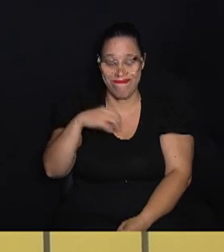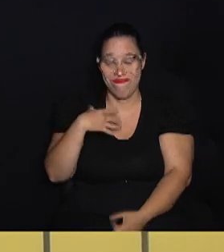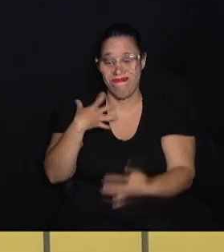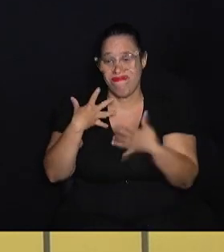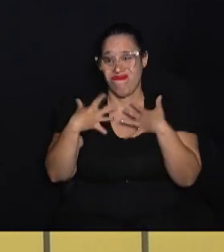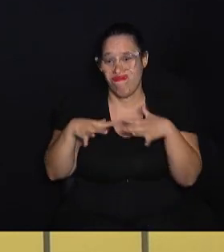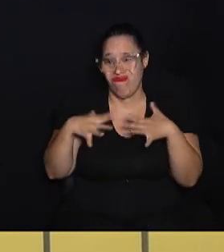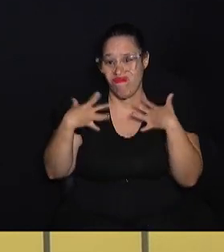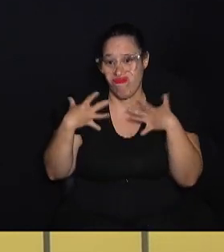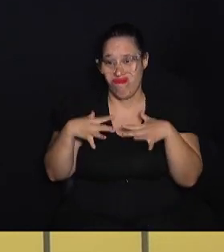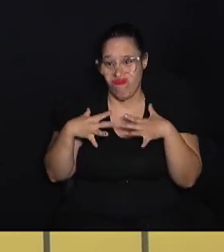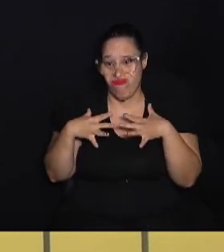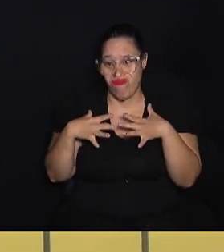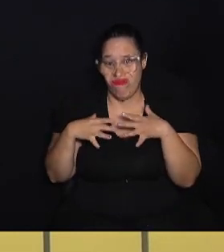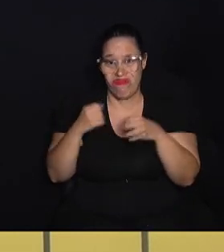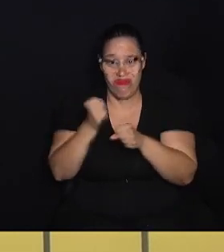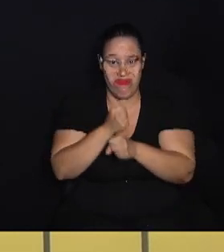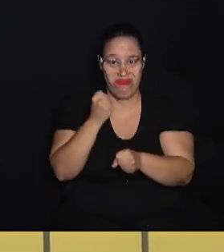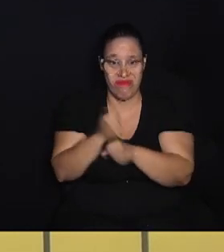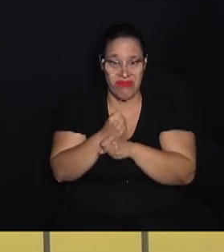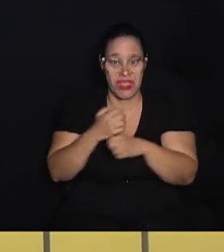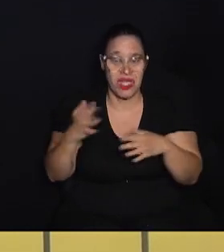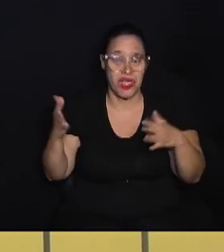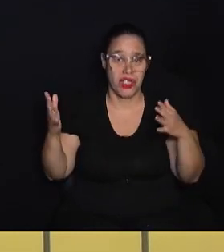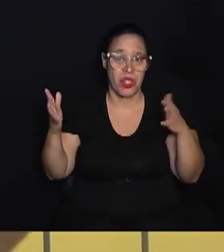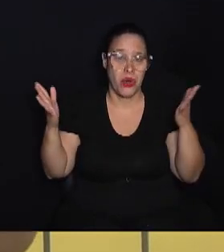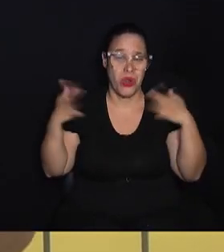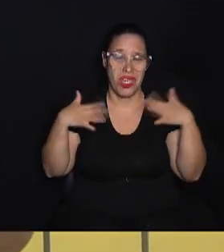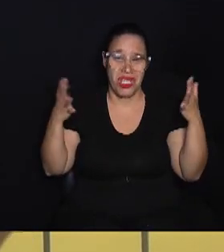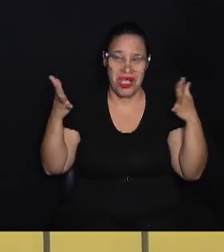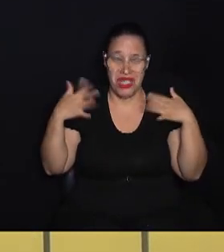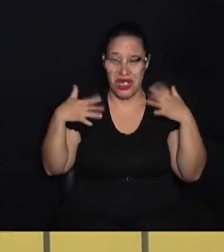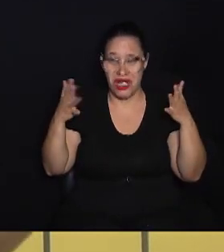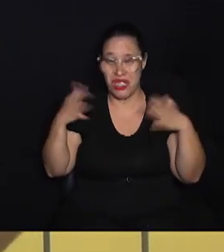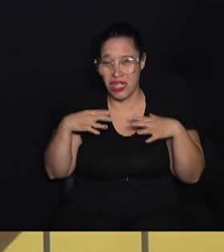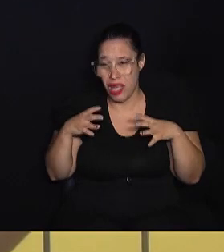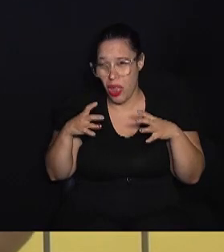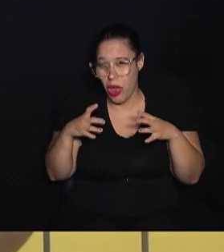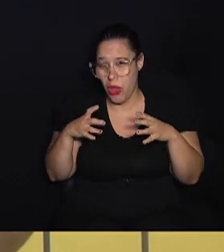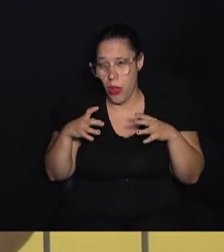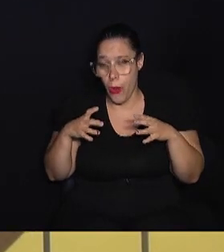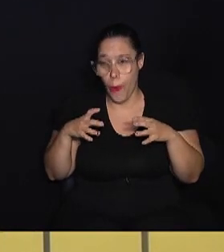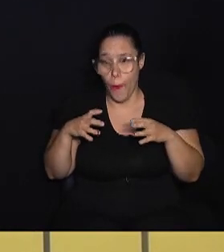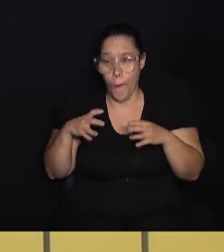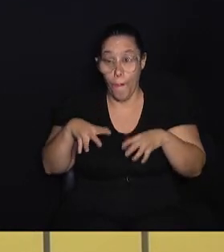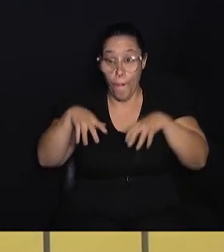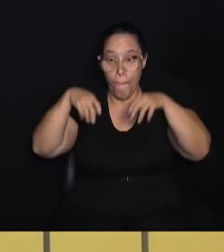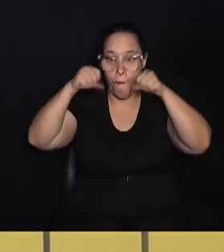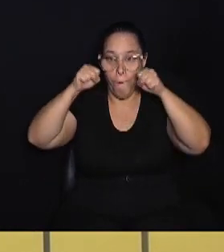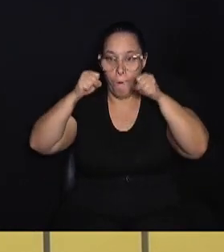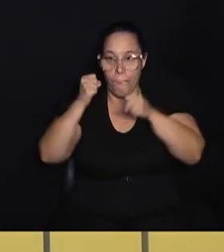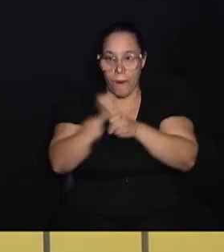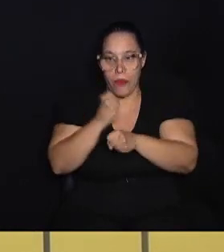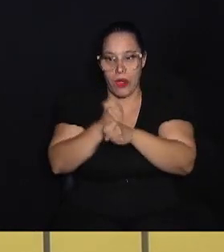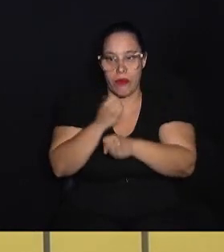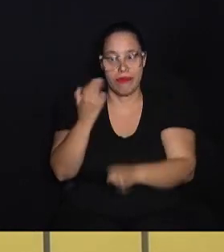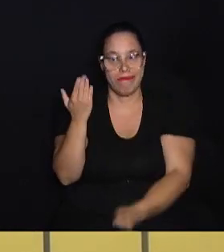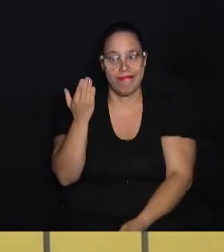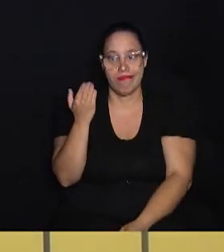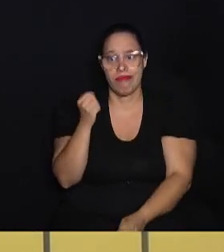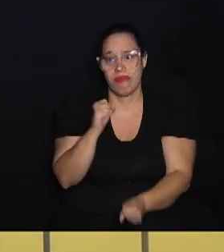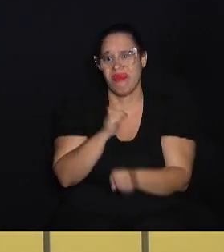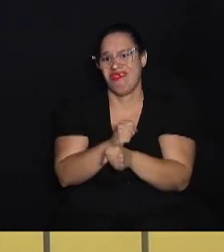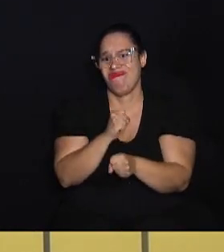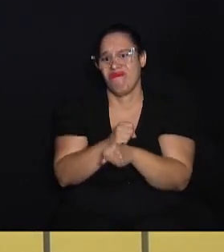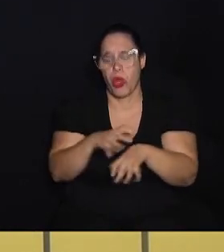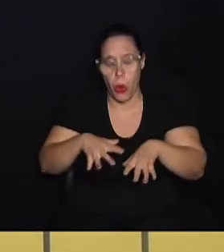né? Dado que a gente teve um ano muito quente e seco, que foi o ano passado, e esse ano nós não esperávamos